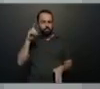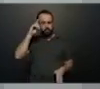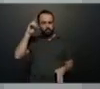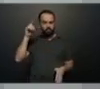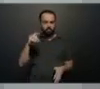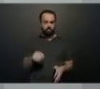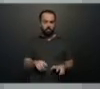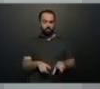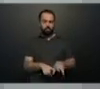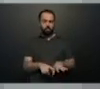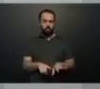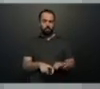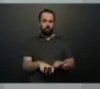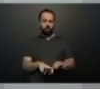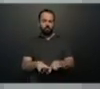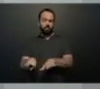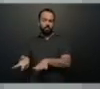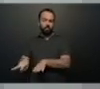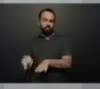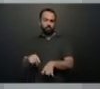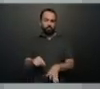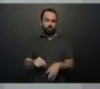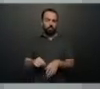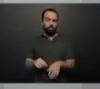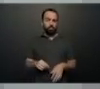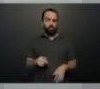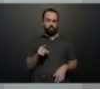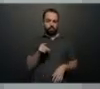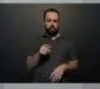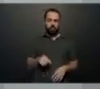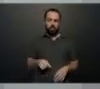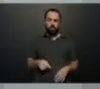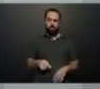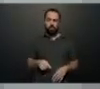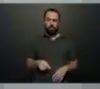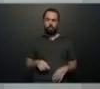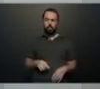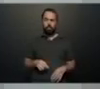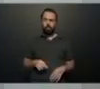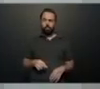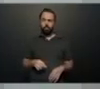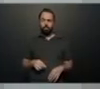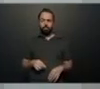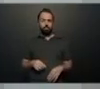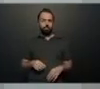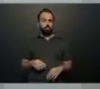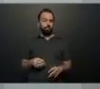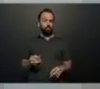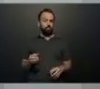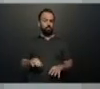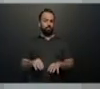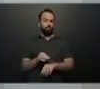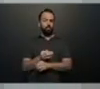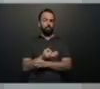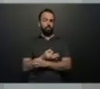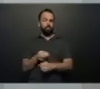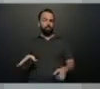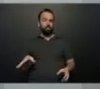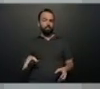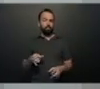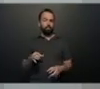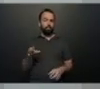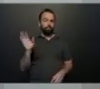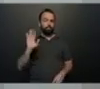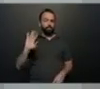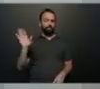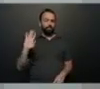consegue melhorar e mudar muita coisa no nosso planeta. Então é isso, pessoal, e na nossa